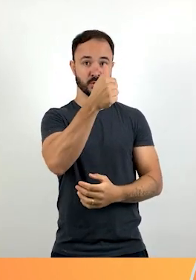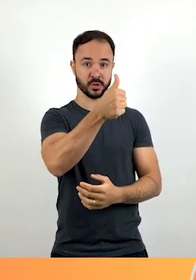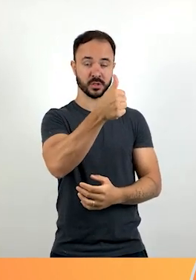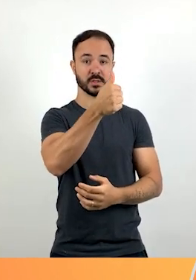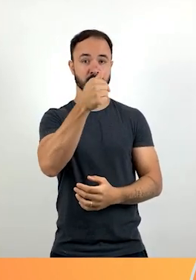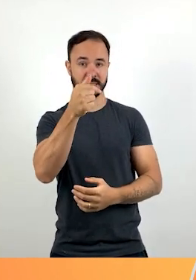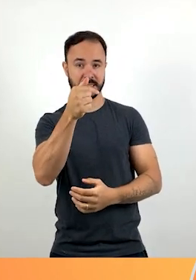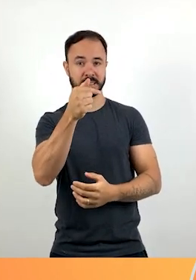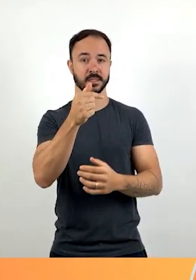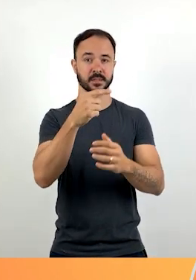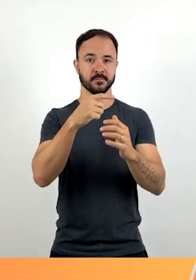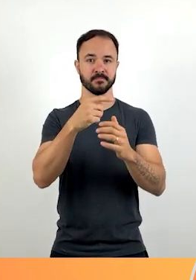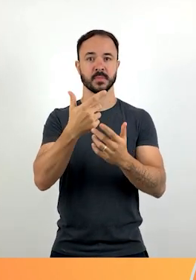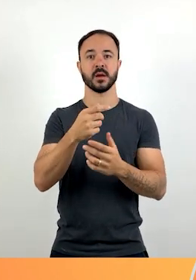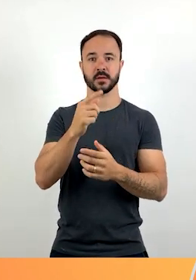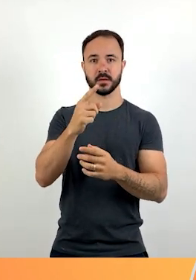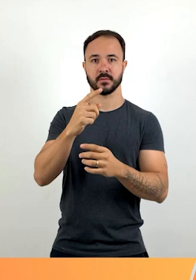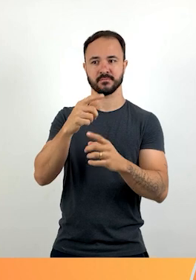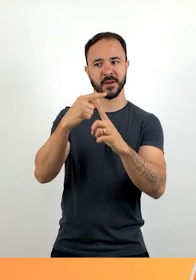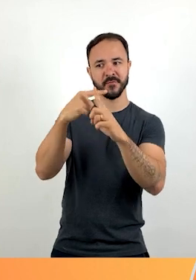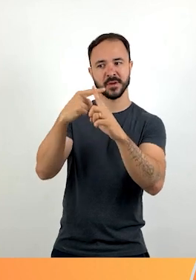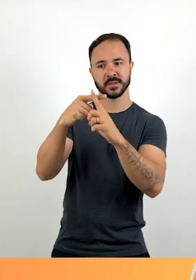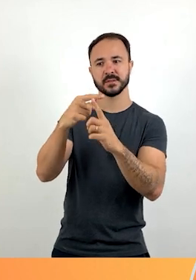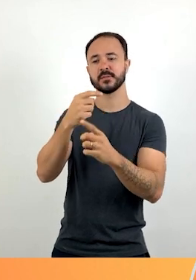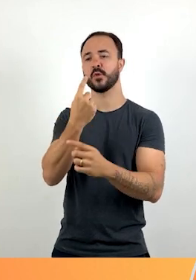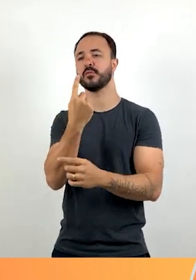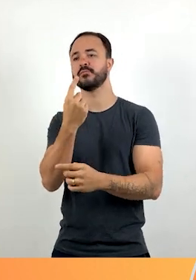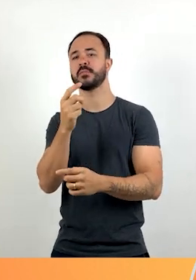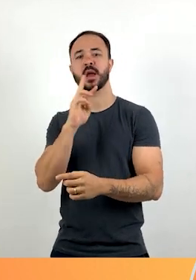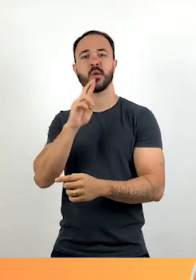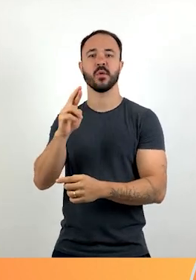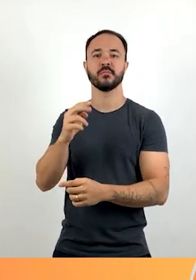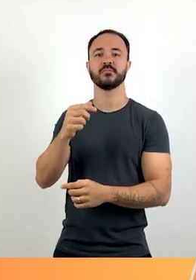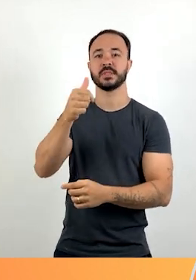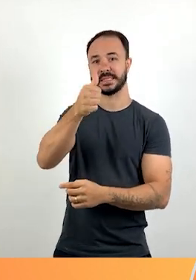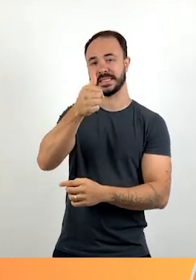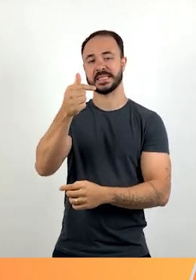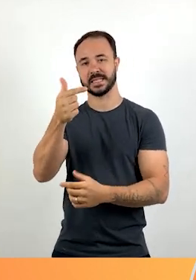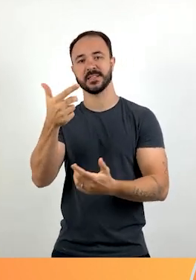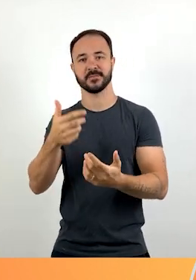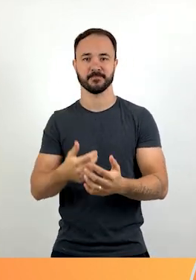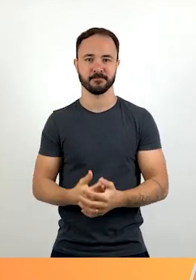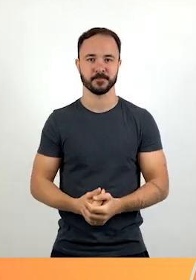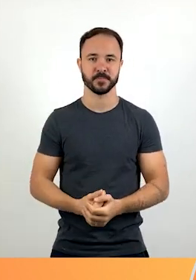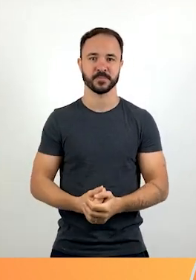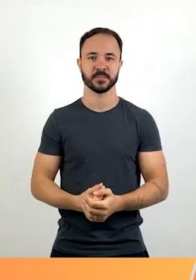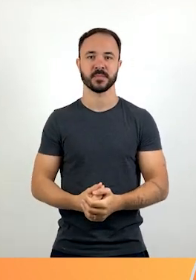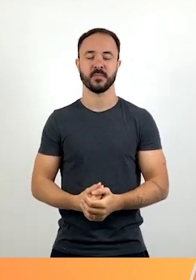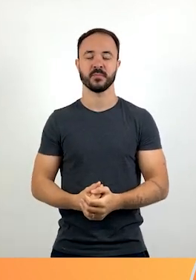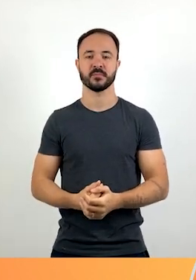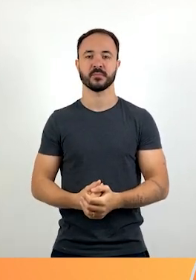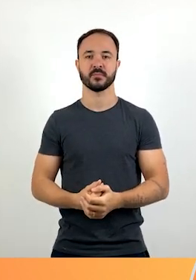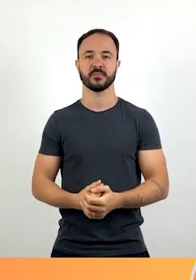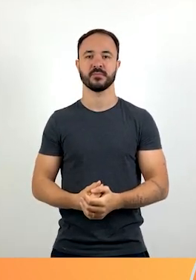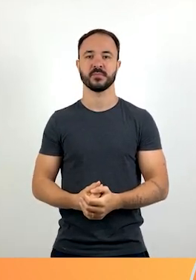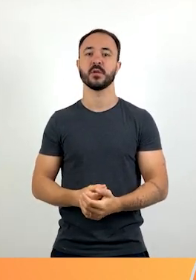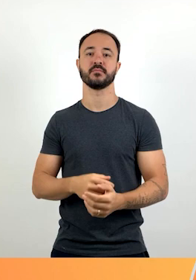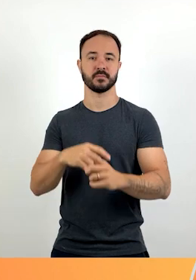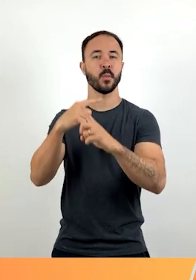24 dividido para 6 é 4. Multiplica pelo de cima. 4 vezes 6